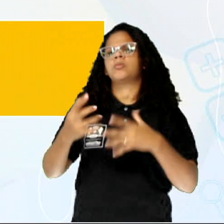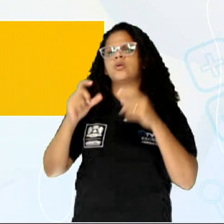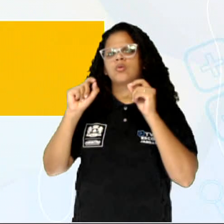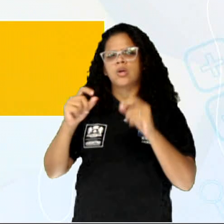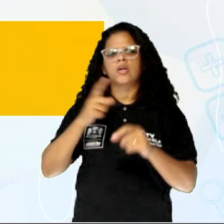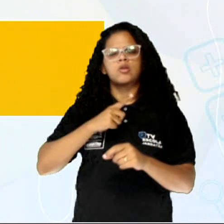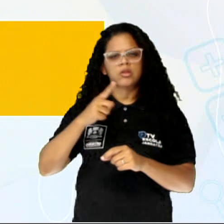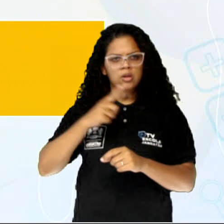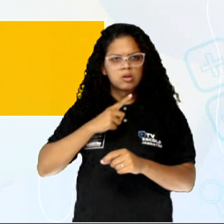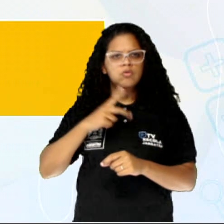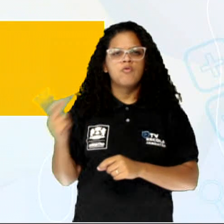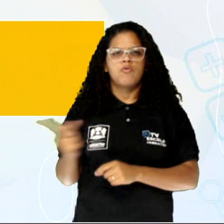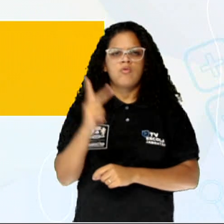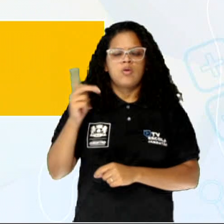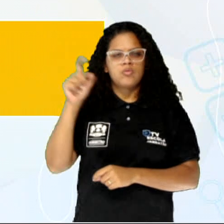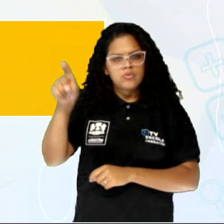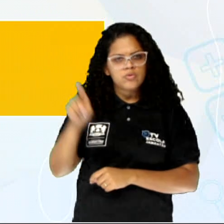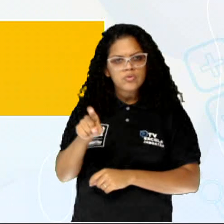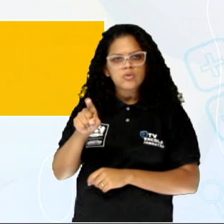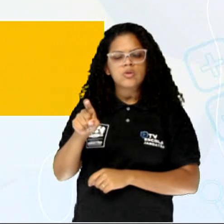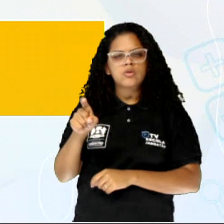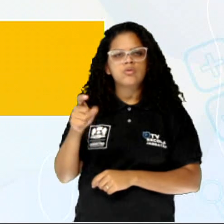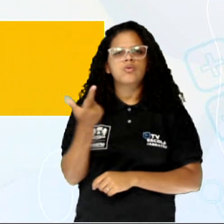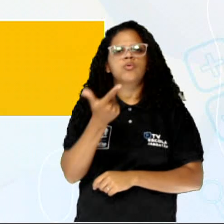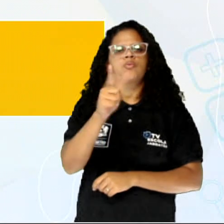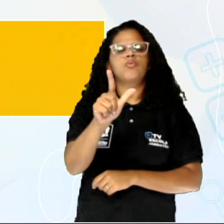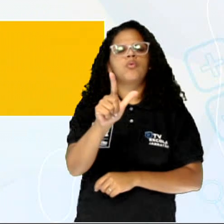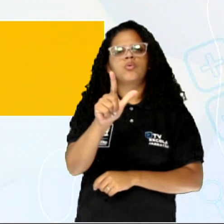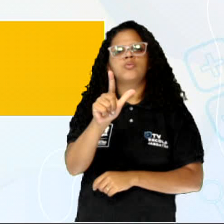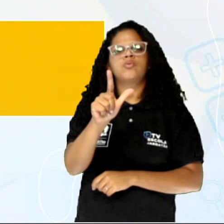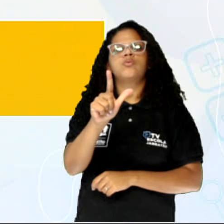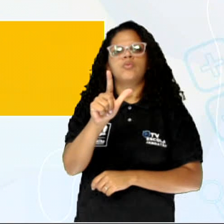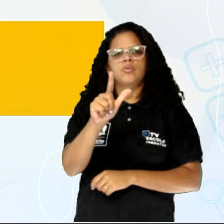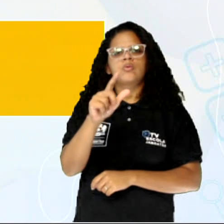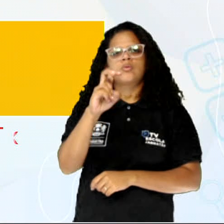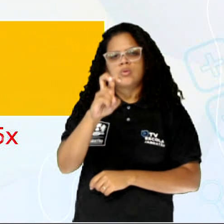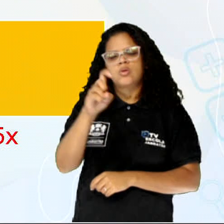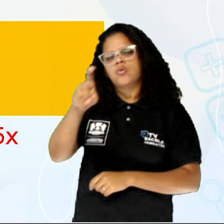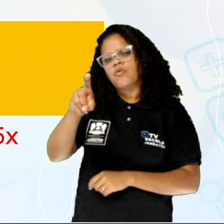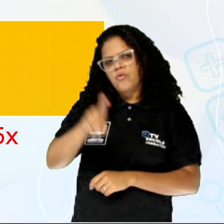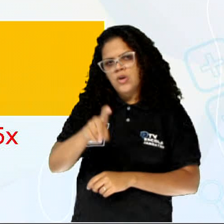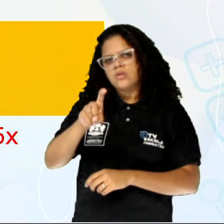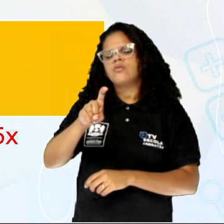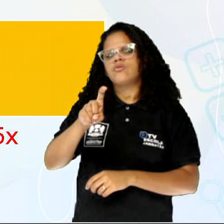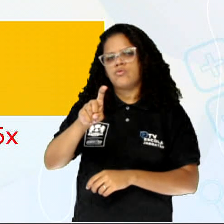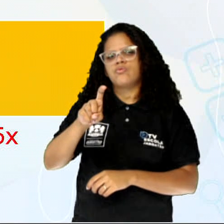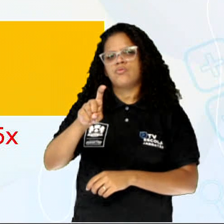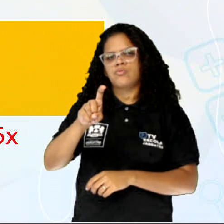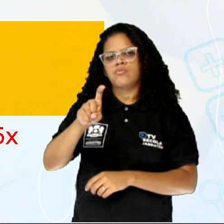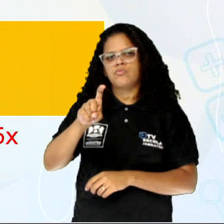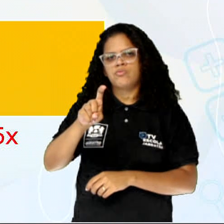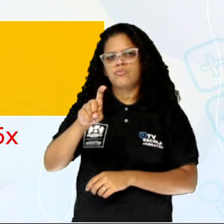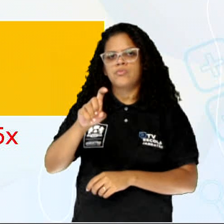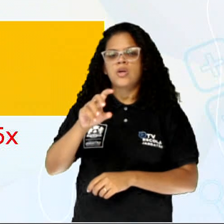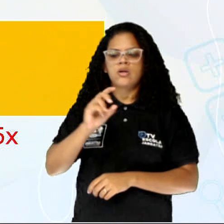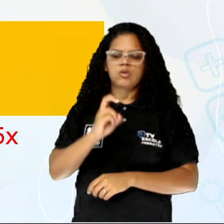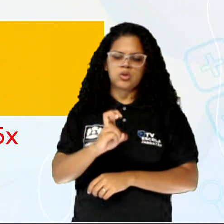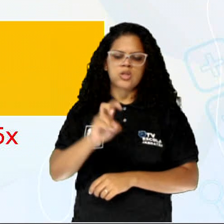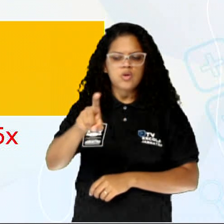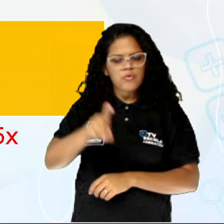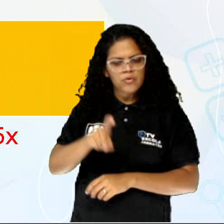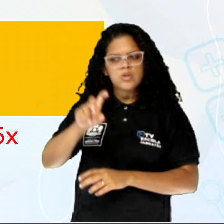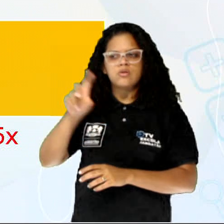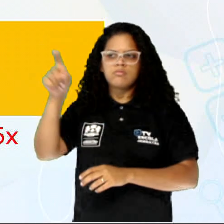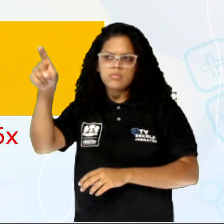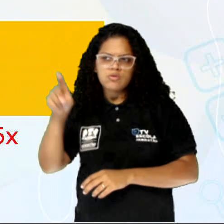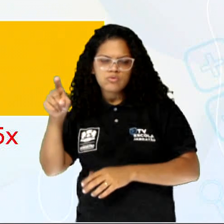valor de x, certo? E o outro é o quê? 5 vezes ele. Não é isso? Então tá aqui. 5 vezes maior.